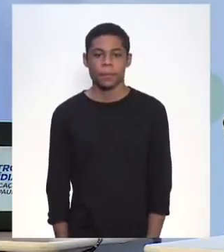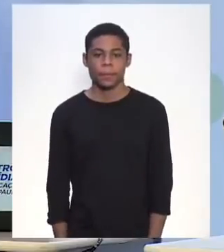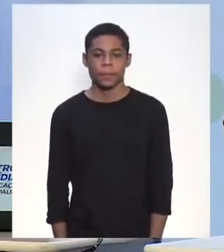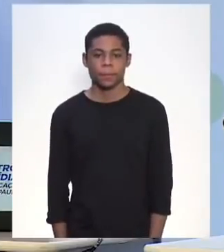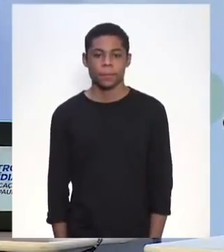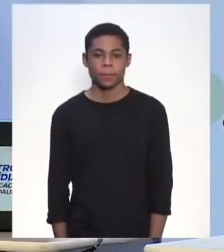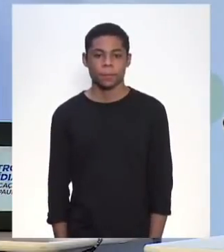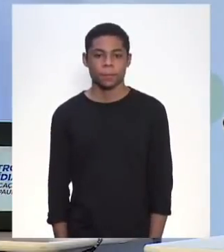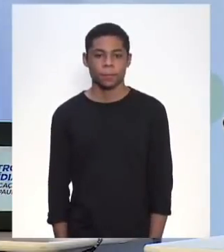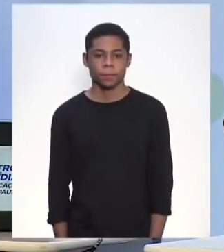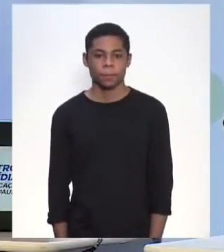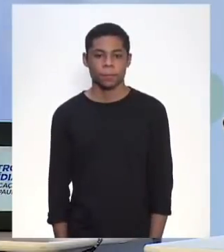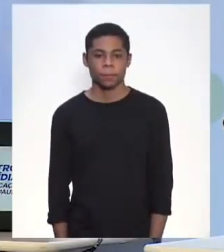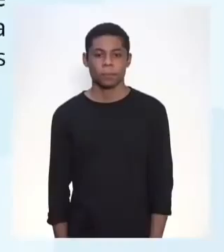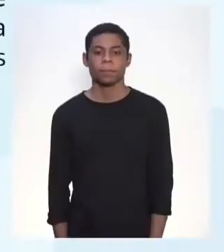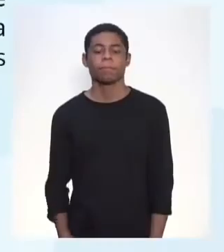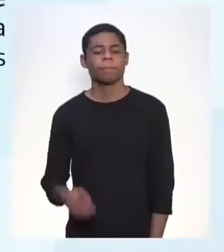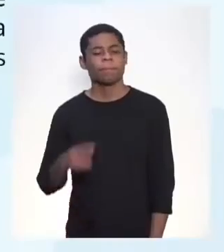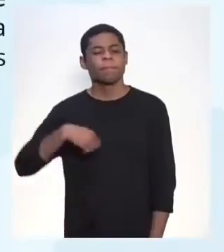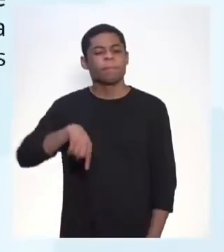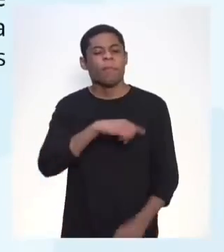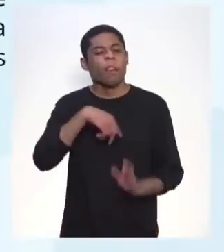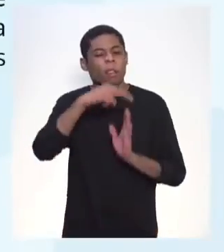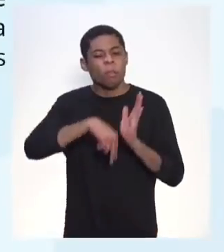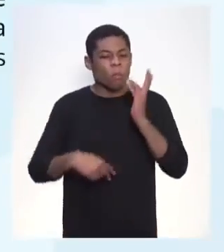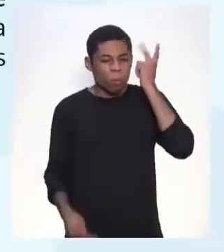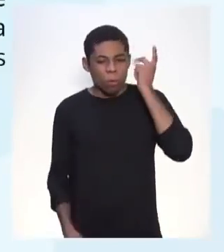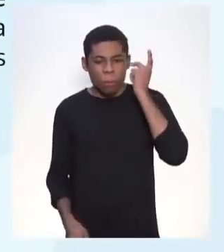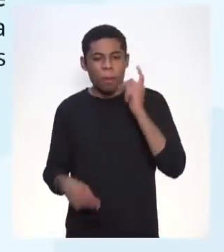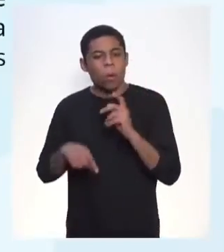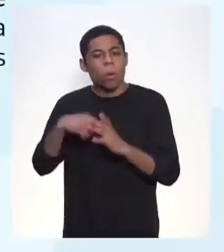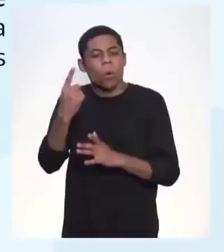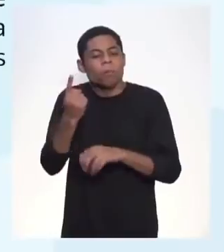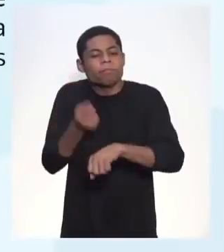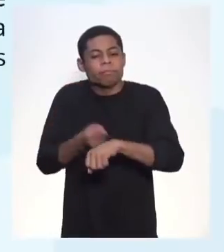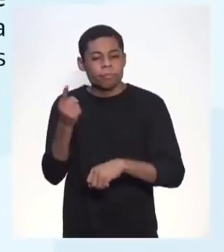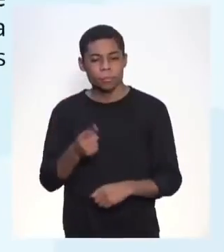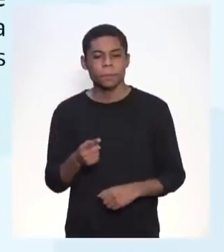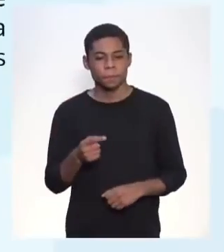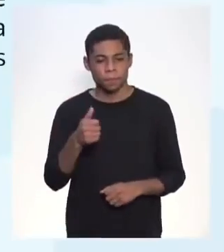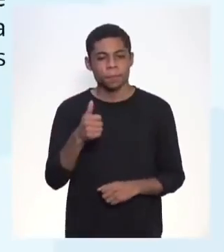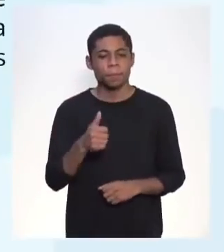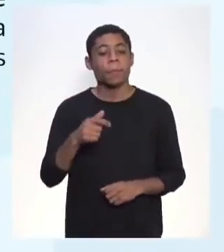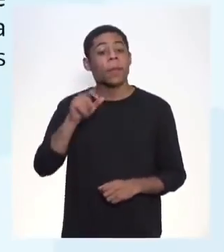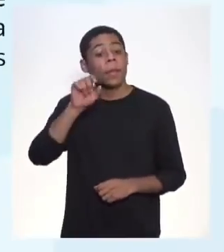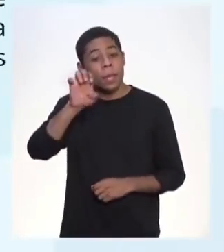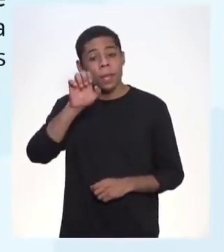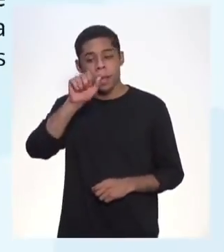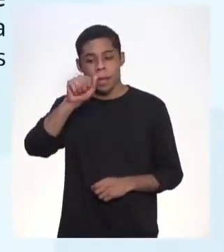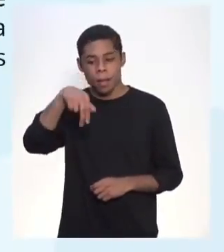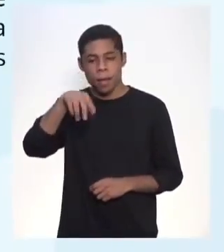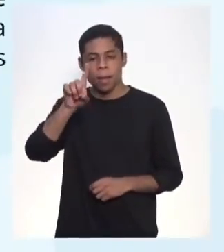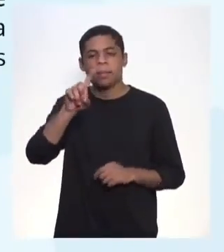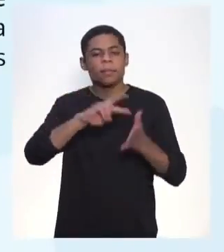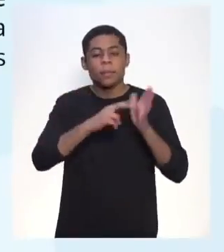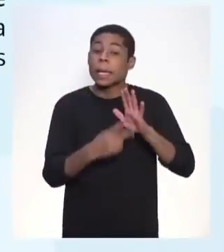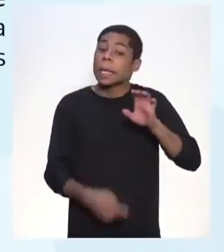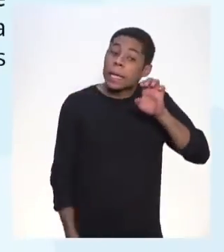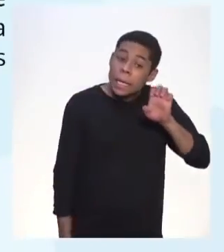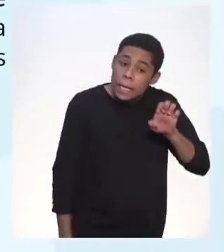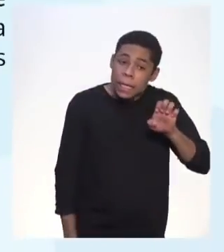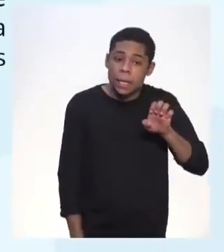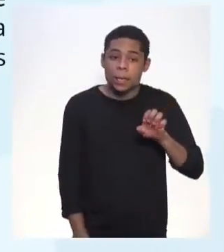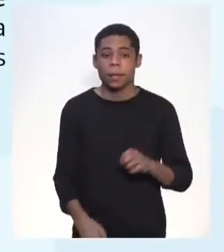gente conhece, né? Então, it is typically read in one sitting. E aí aparece lá pra gente. And.